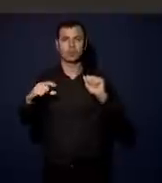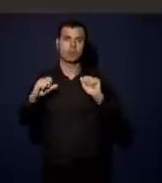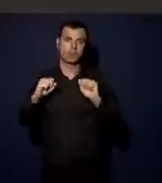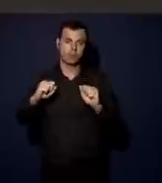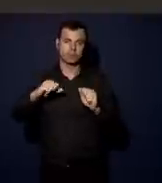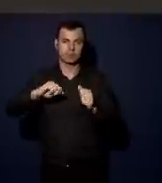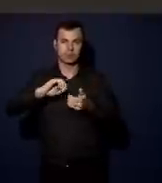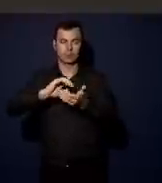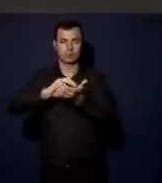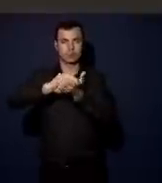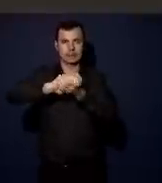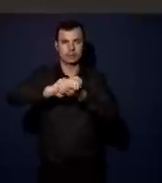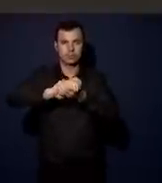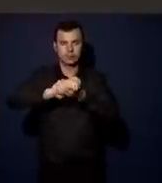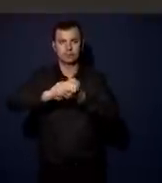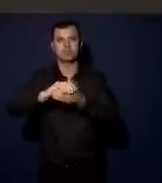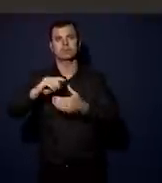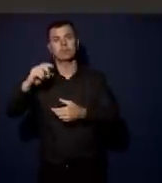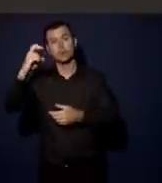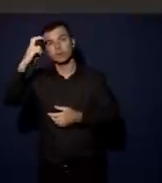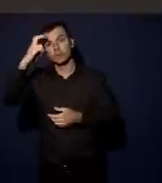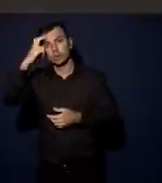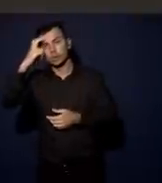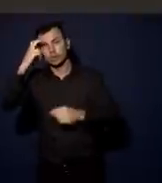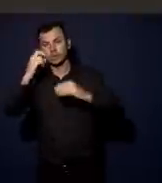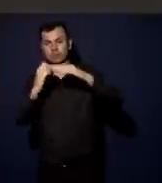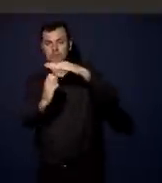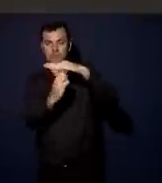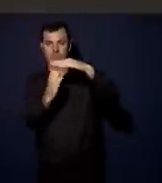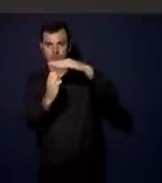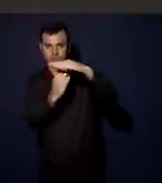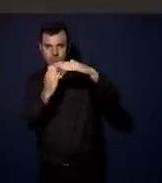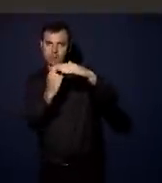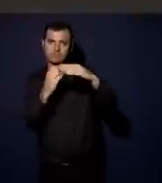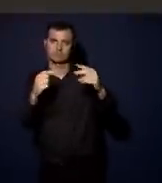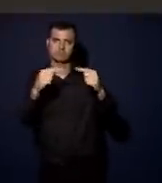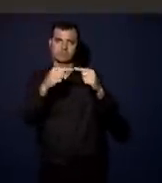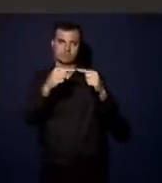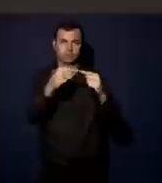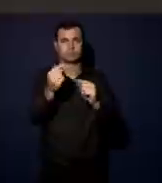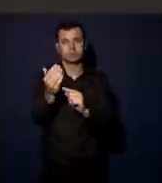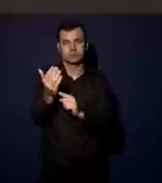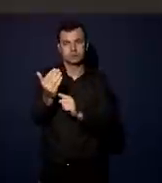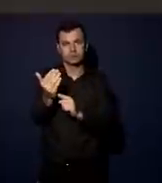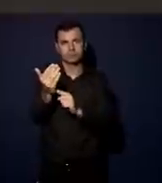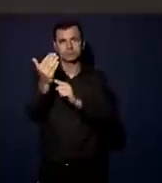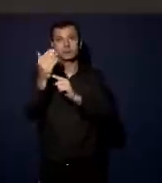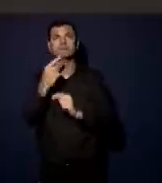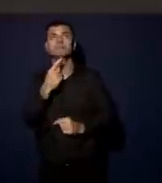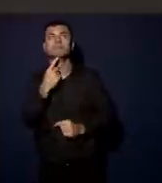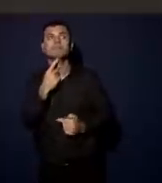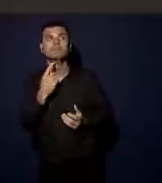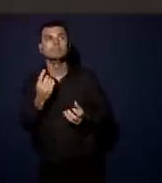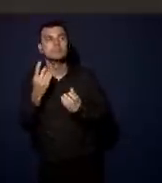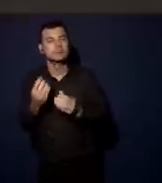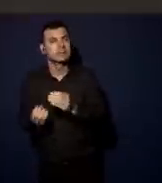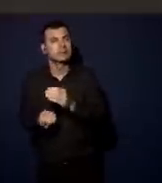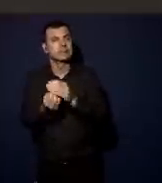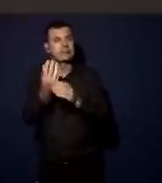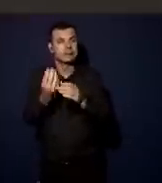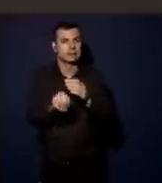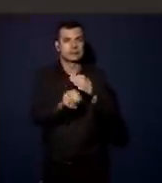da cultura da empresa que é uma cultura de empresa de Tecnologia de criar mais do que